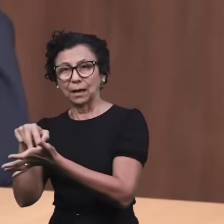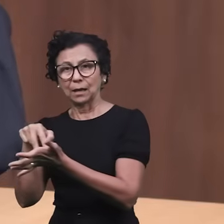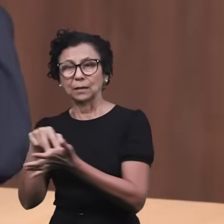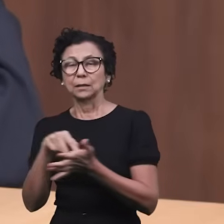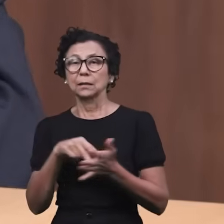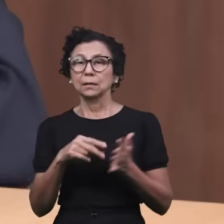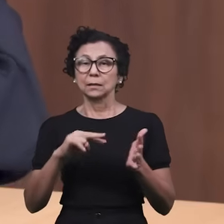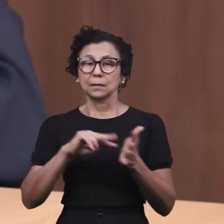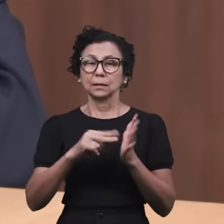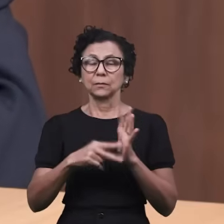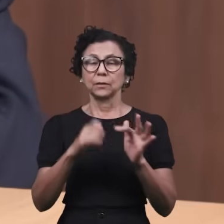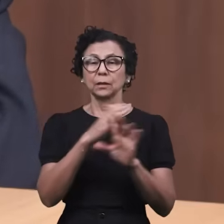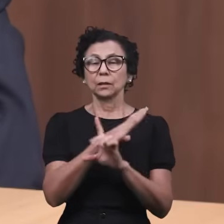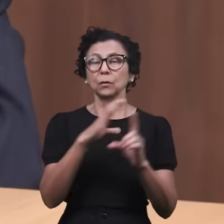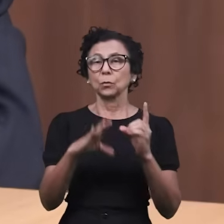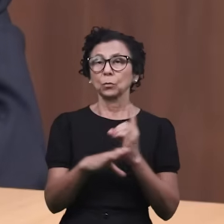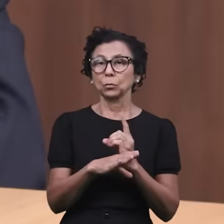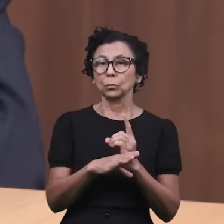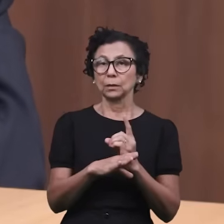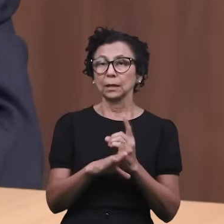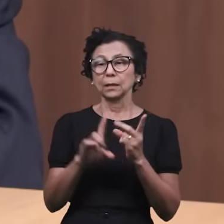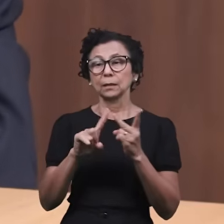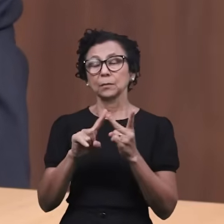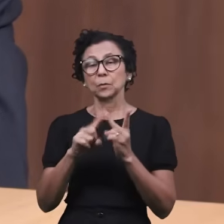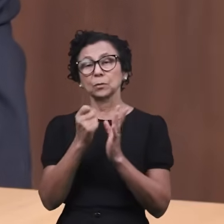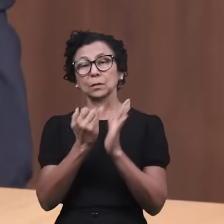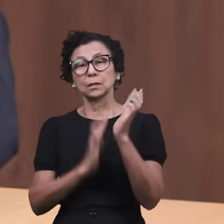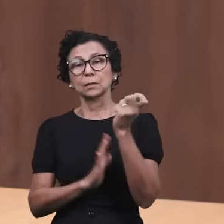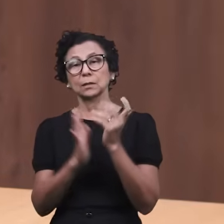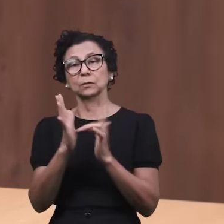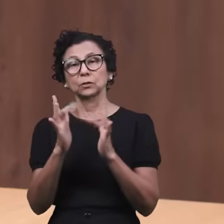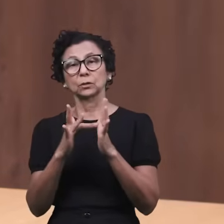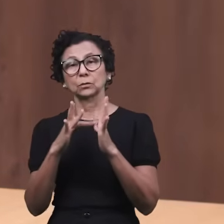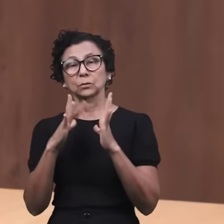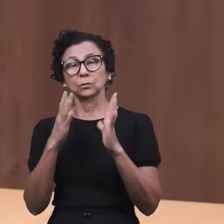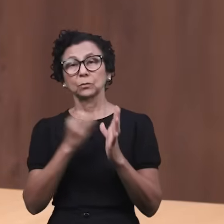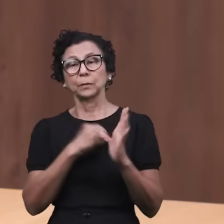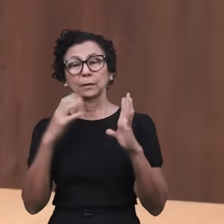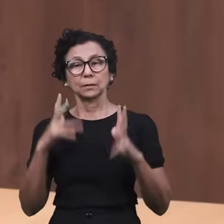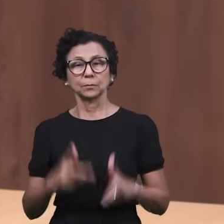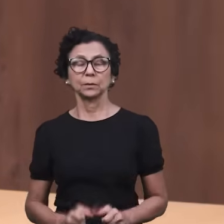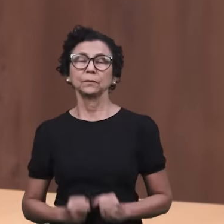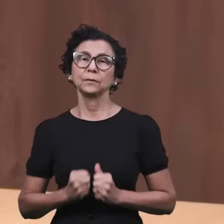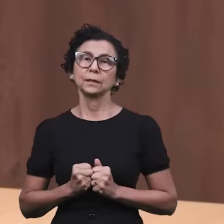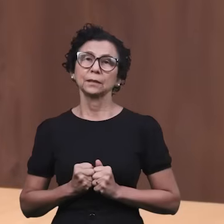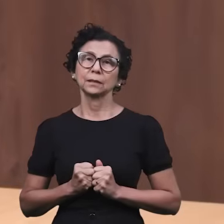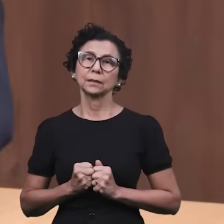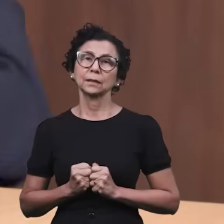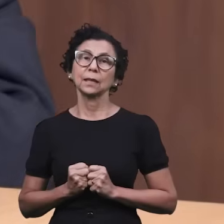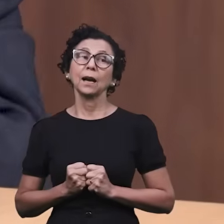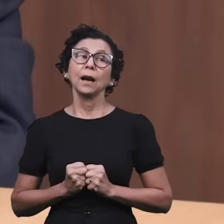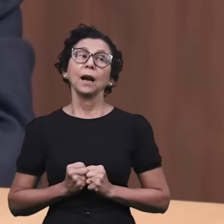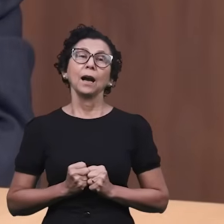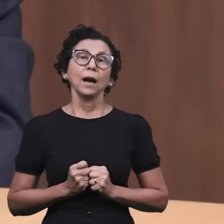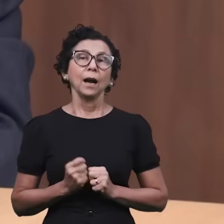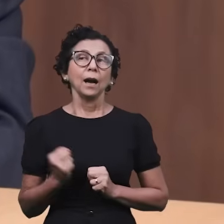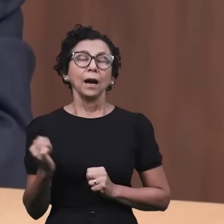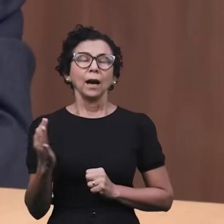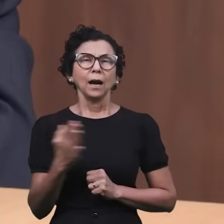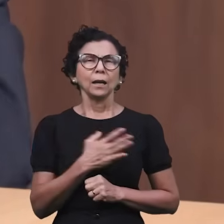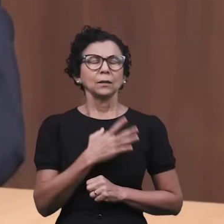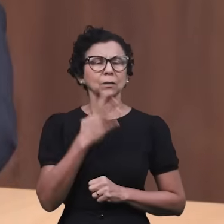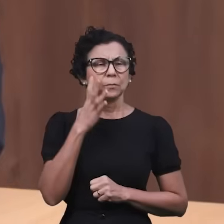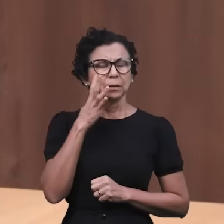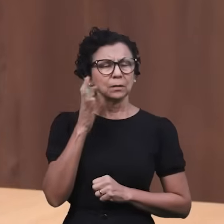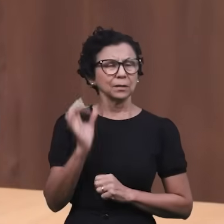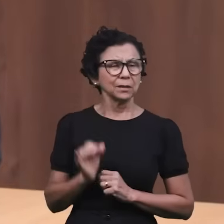Jesus nos purifica de todo pecado. Então, nós começamos a ver isso. O Senhor chamou a nossa atenção